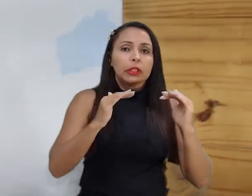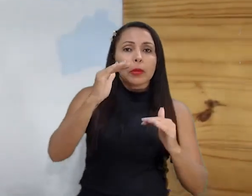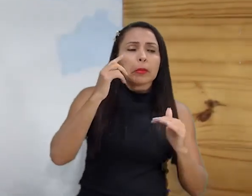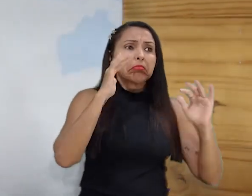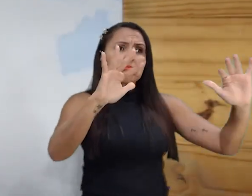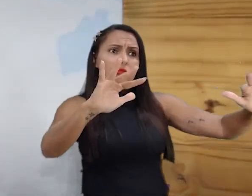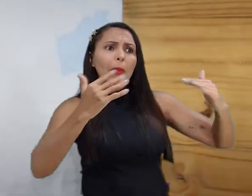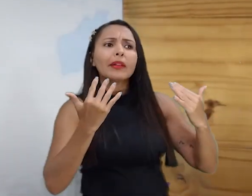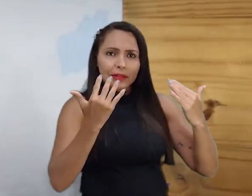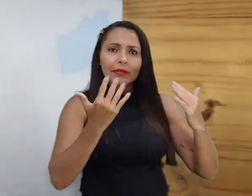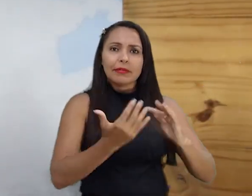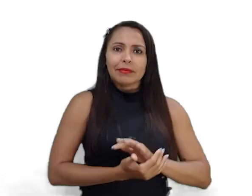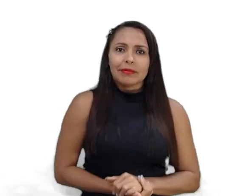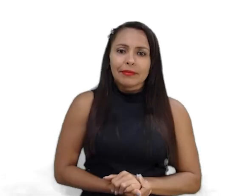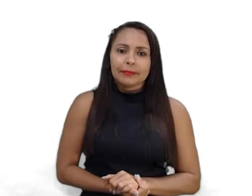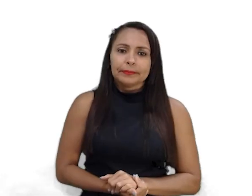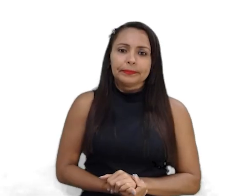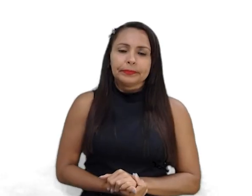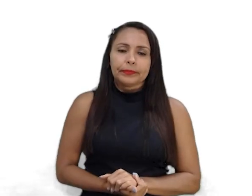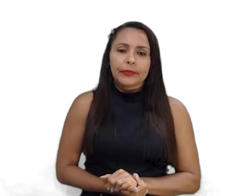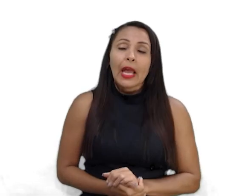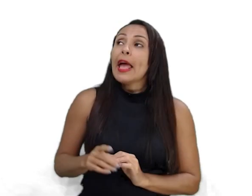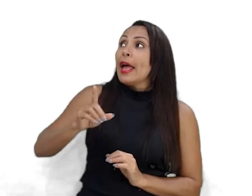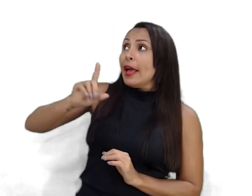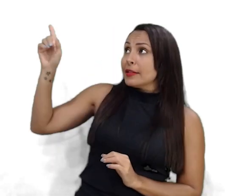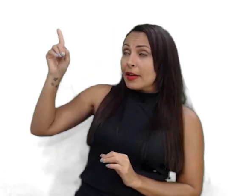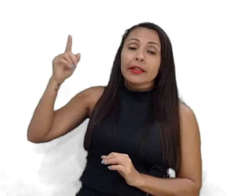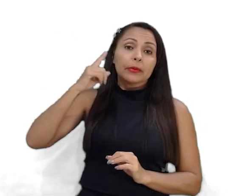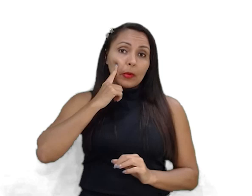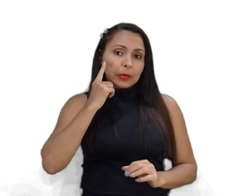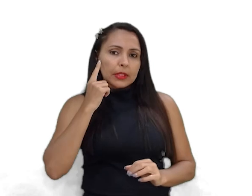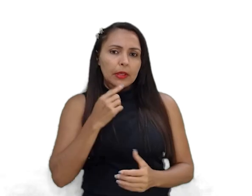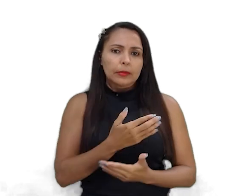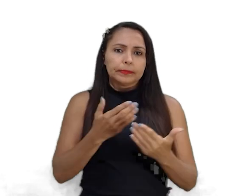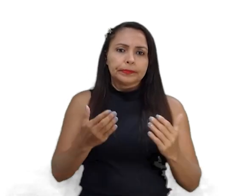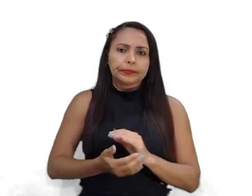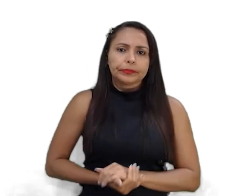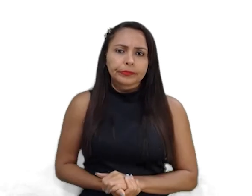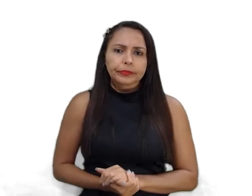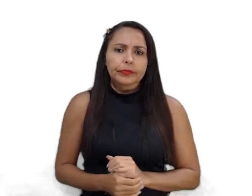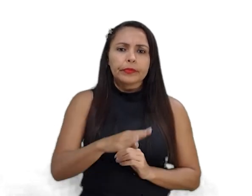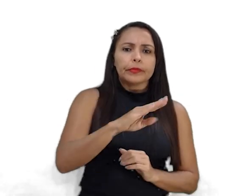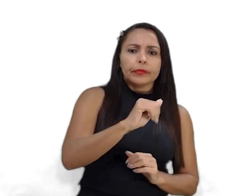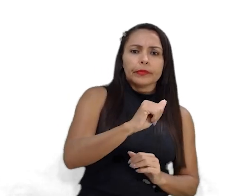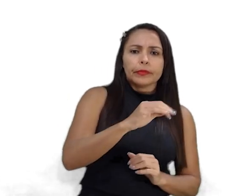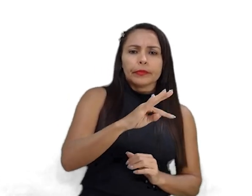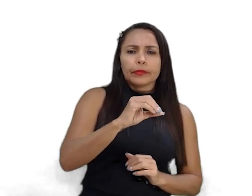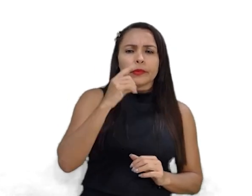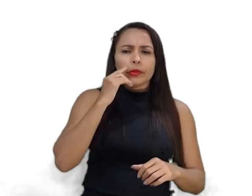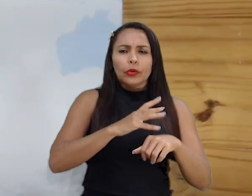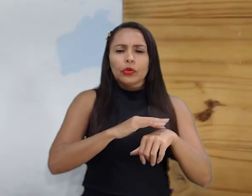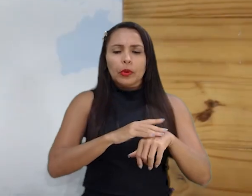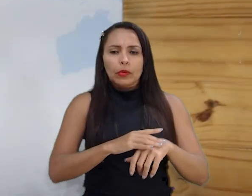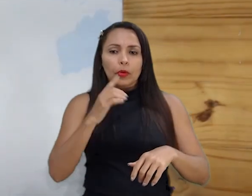mesmo do público-alvo. Essa obra que você pode ver, que é intitulada Bata nos Brancos com a Cunha Vermelha, foi uma obra que ficou